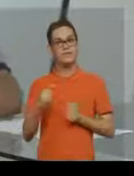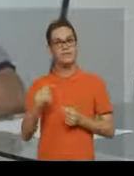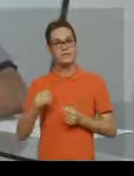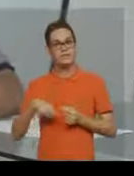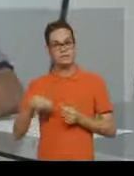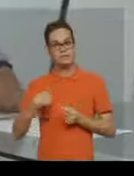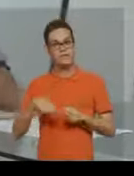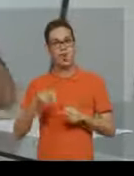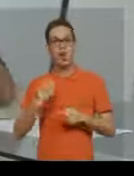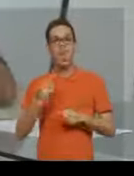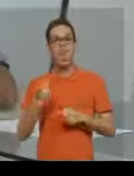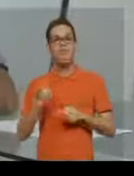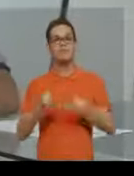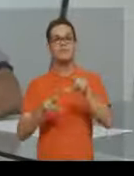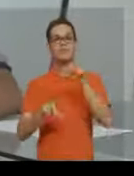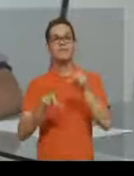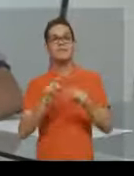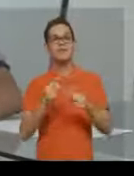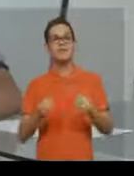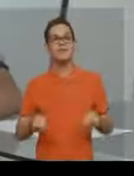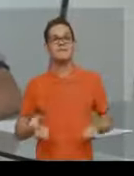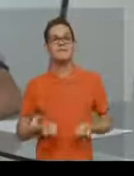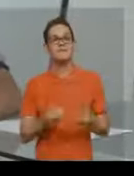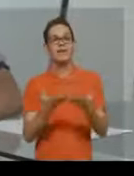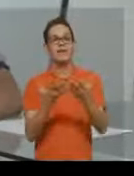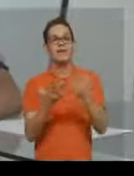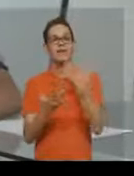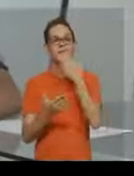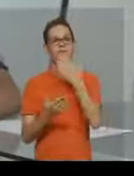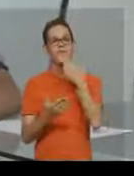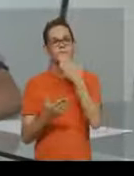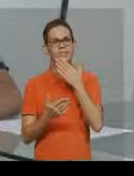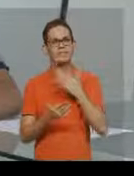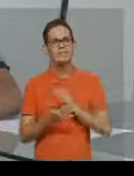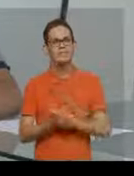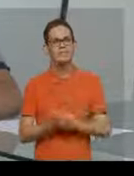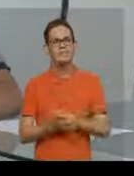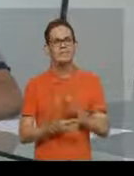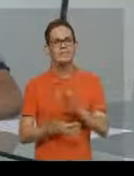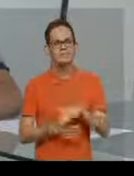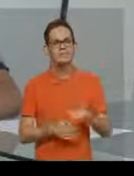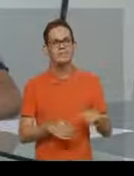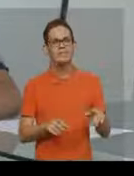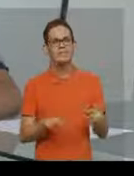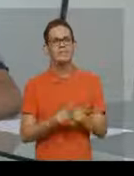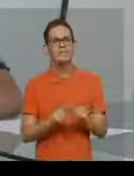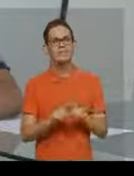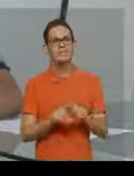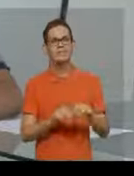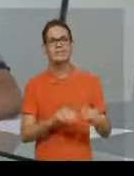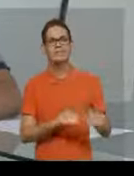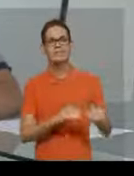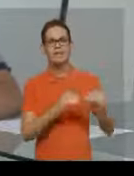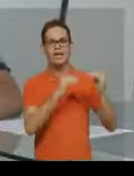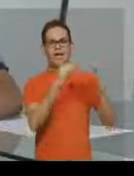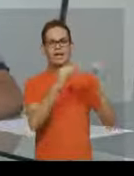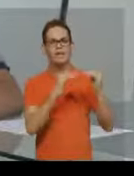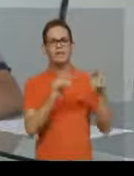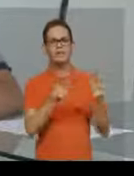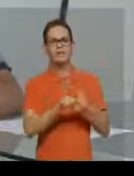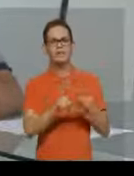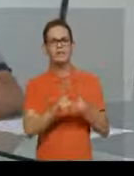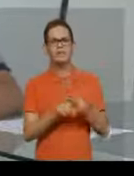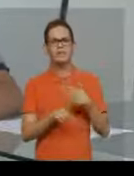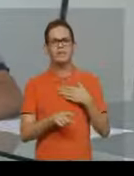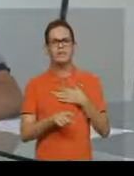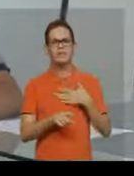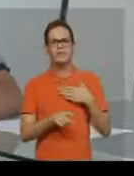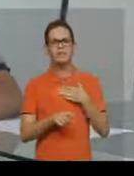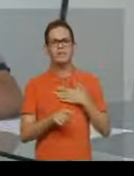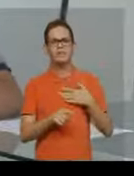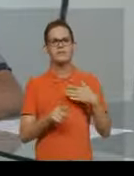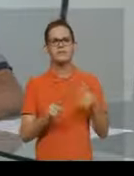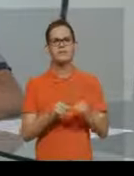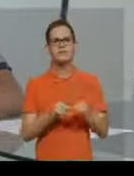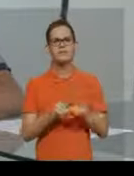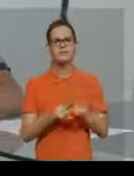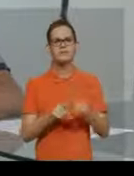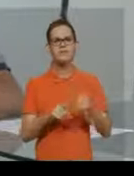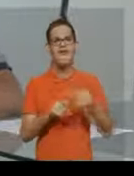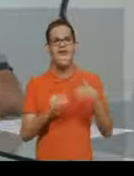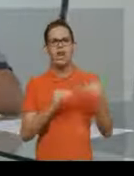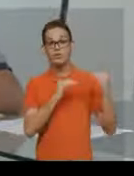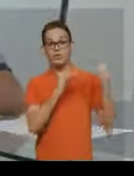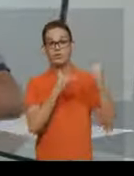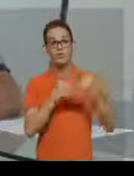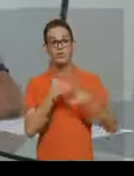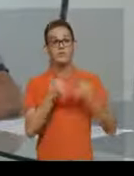na sua casa ou se você vai oferecer o doce para a criança, né? E os adultos também se divertem nessa época, se fantasiam também e comemoram tudo